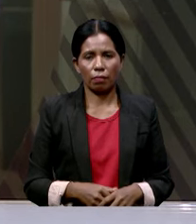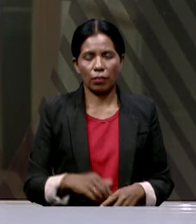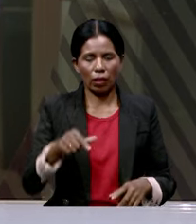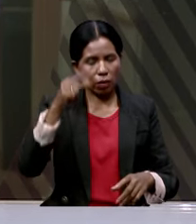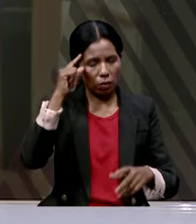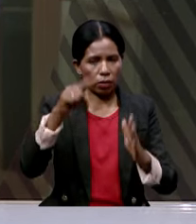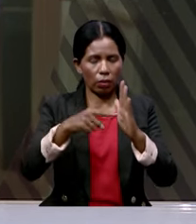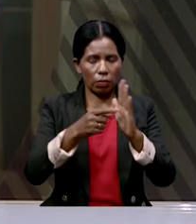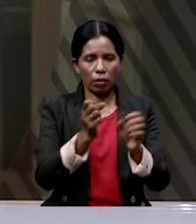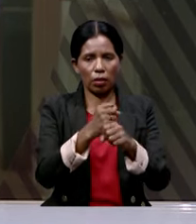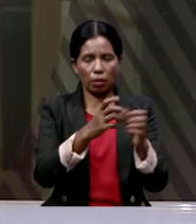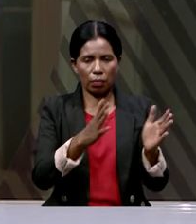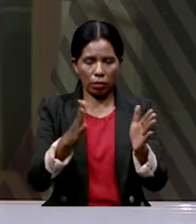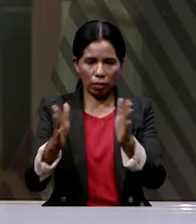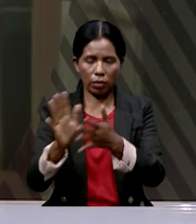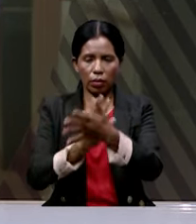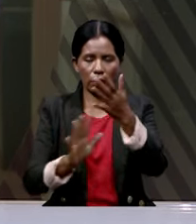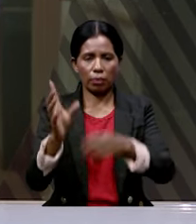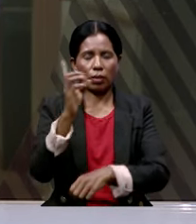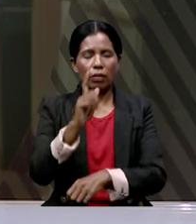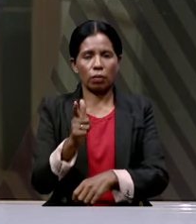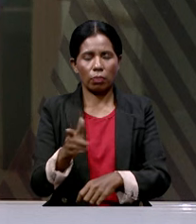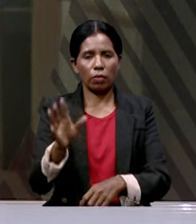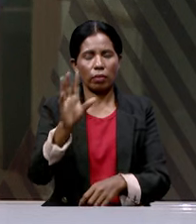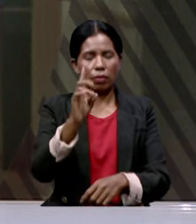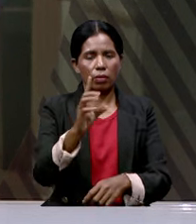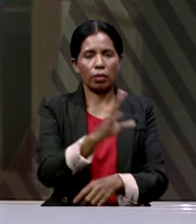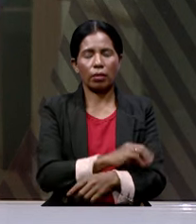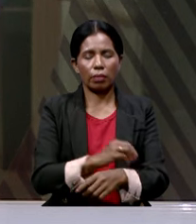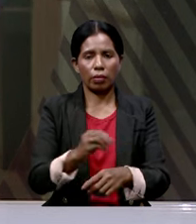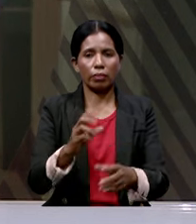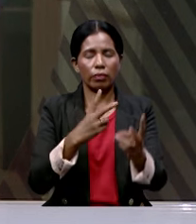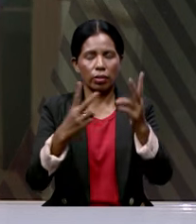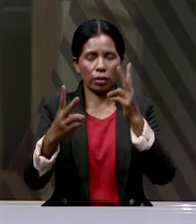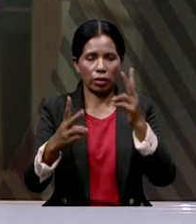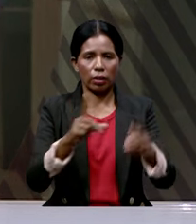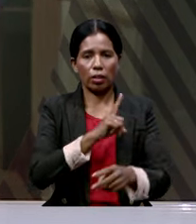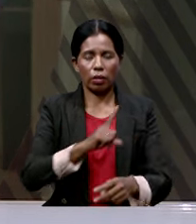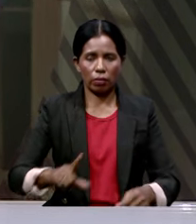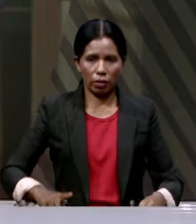Governo hu halu preparação ba comemoração 20 de maio no visita li Rai Brun Darussalam.